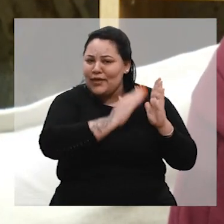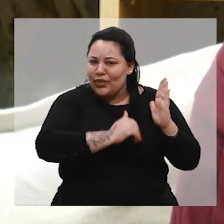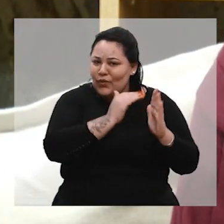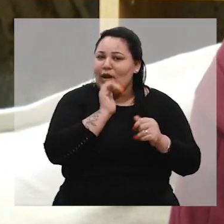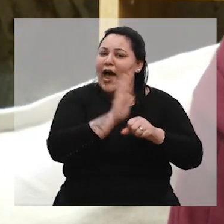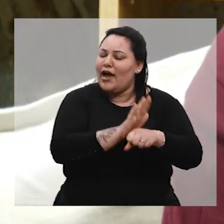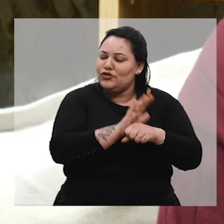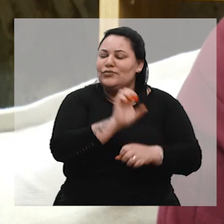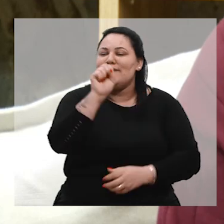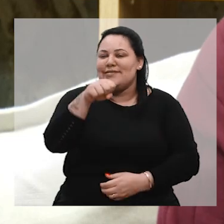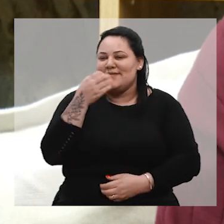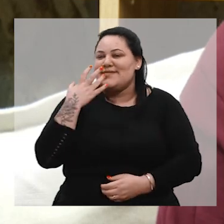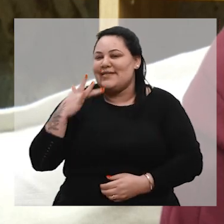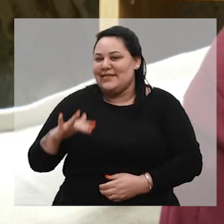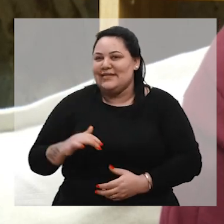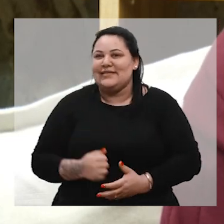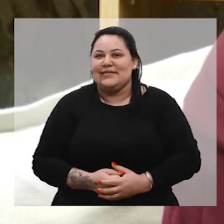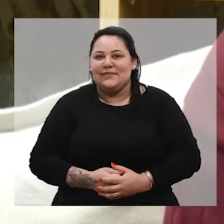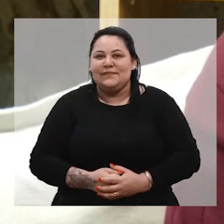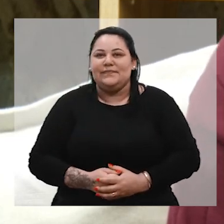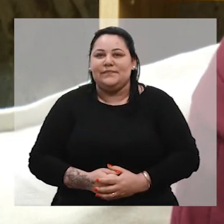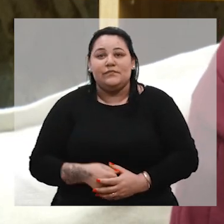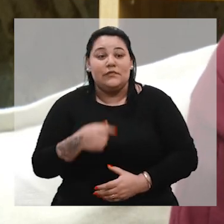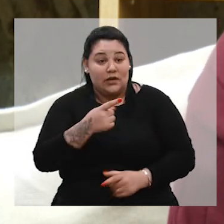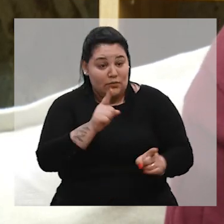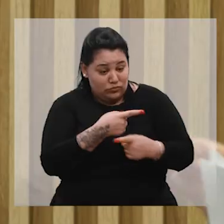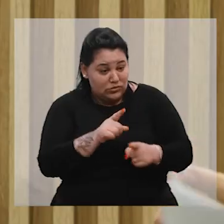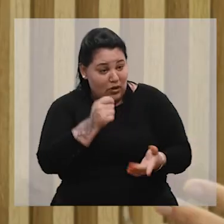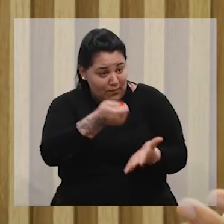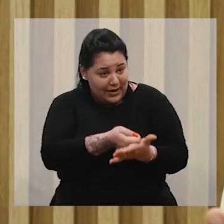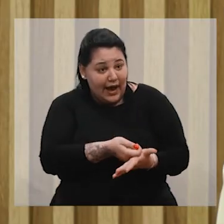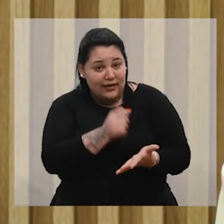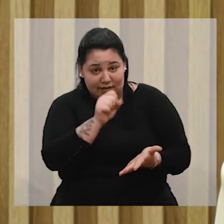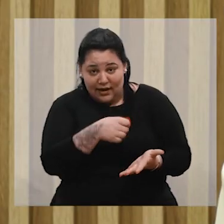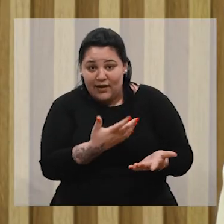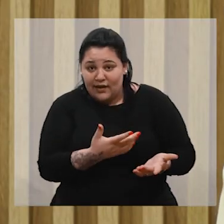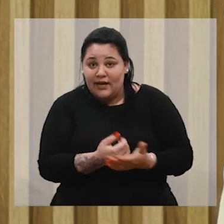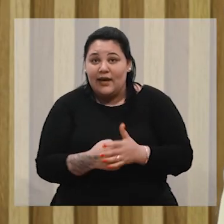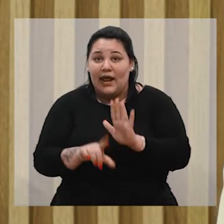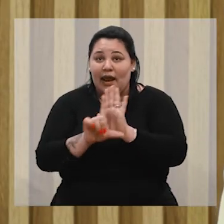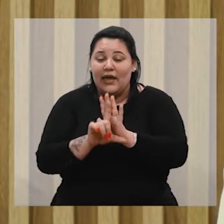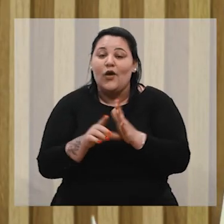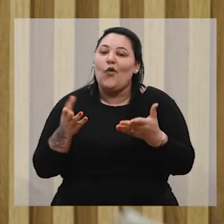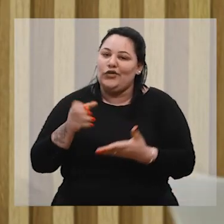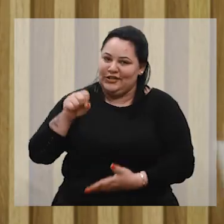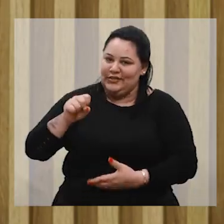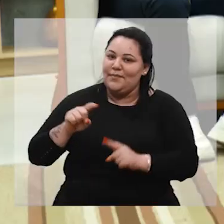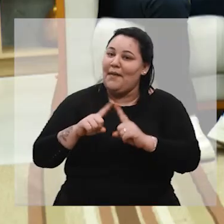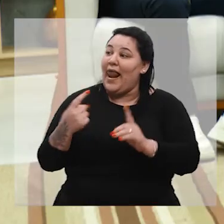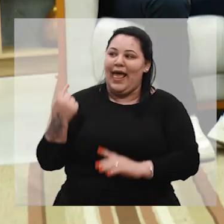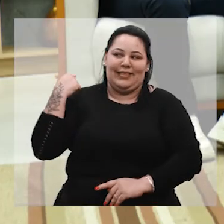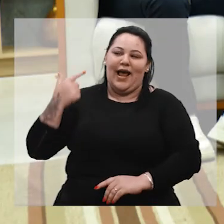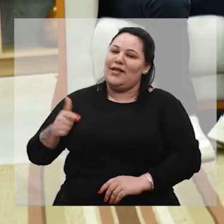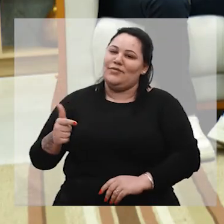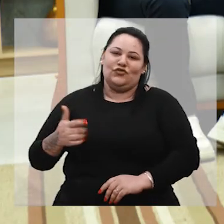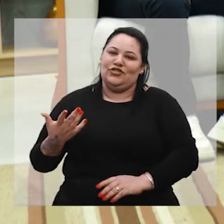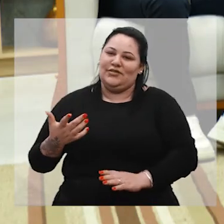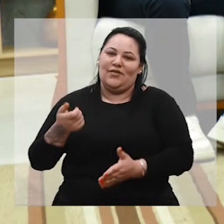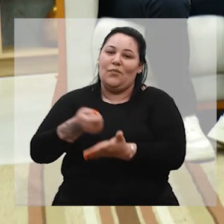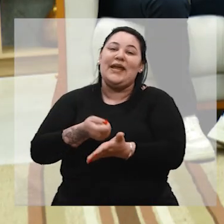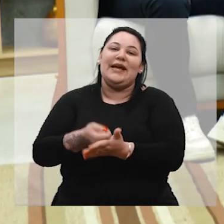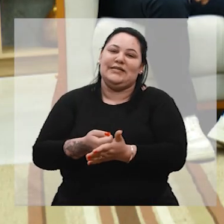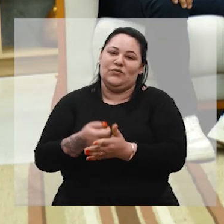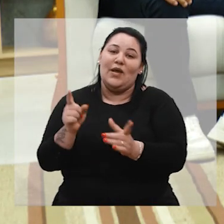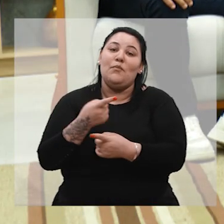desenho, a pintura ajuda a criança nesse sentido. E a musicalização é obrigatória agora, né? Hoje sim, na época não era, na época que eu